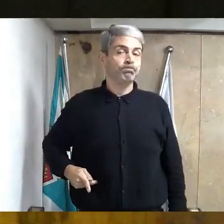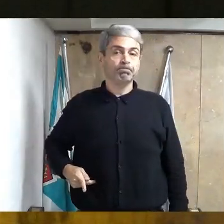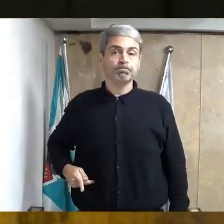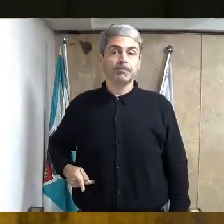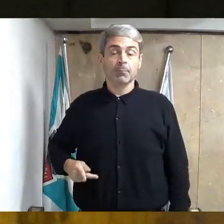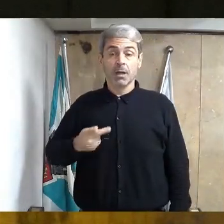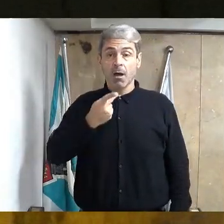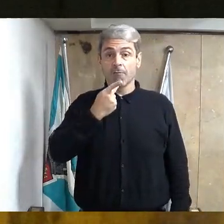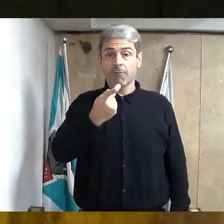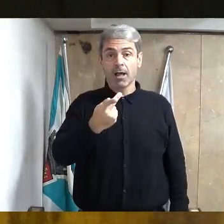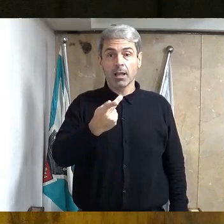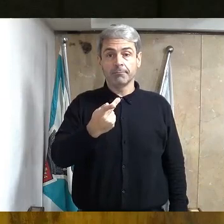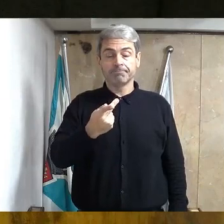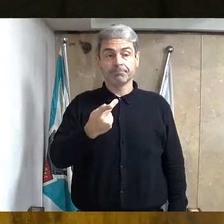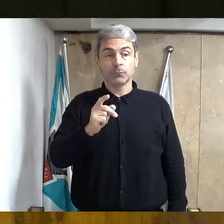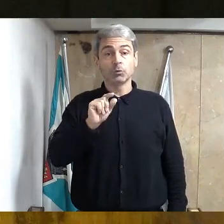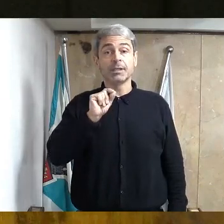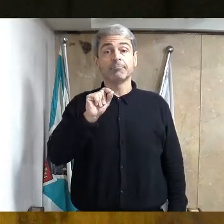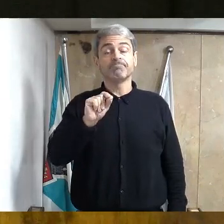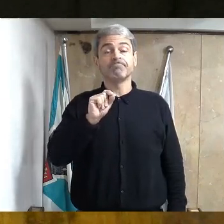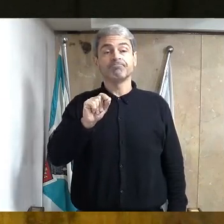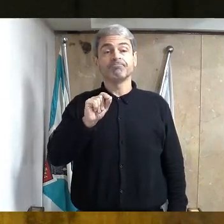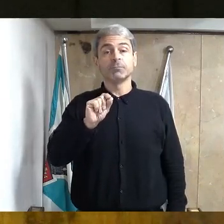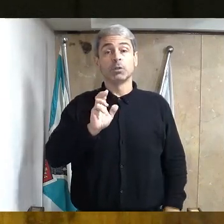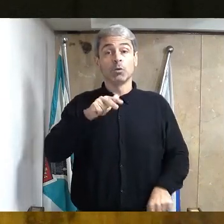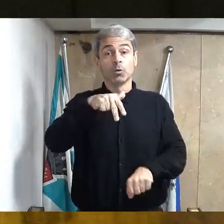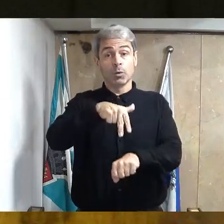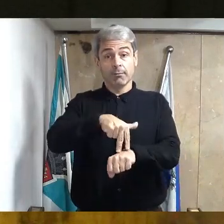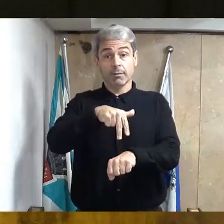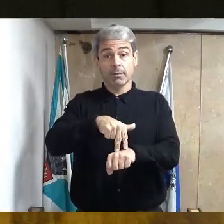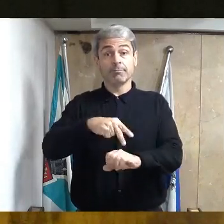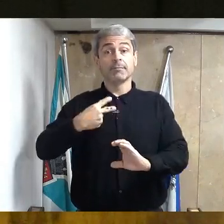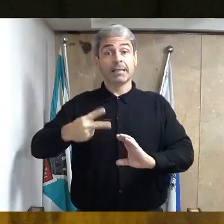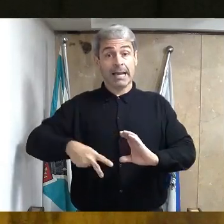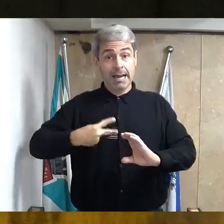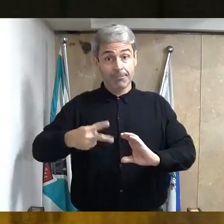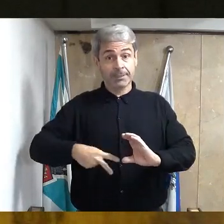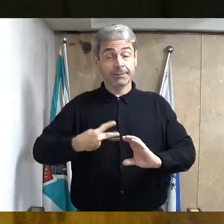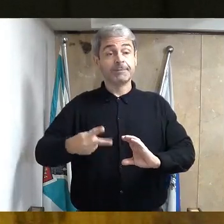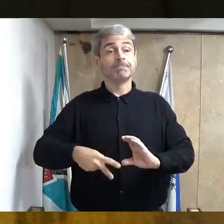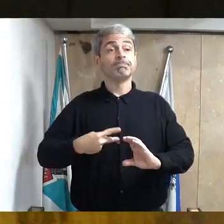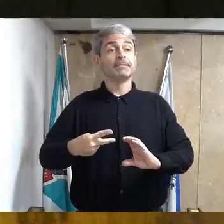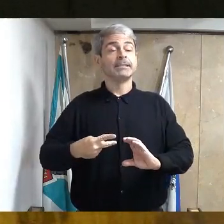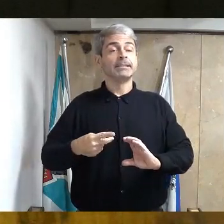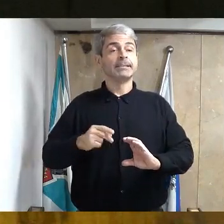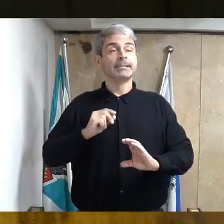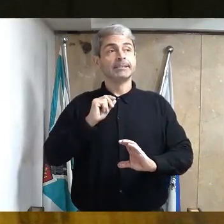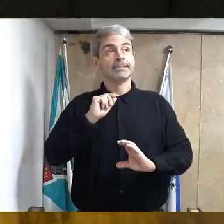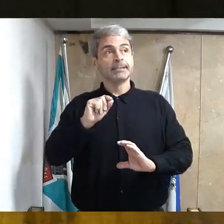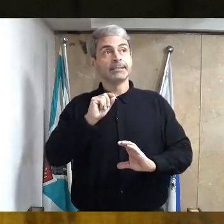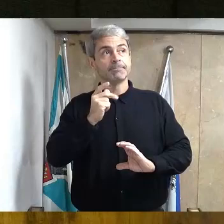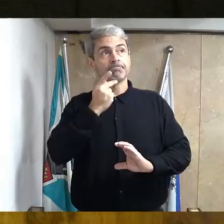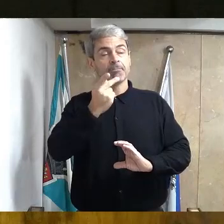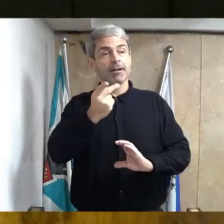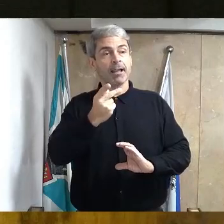a minha fala nessa tribuna, nessa casa, é para trazer para essa